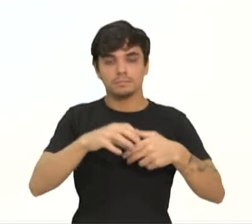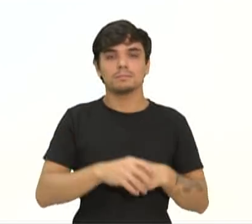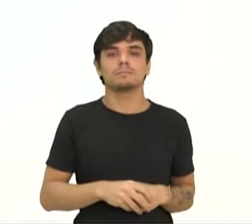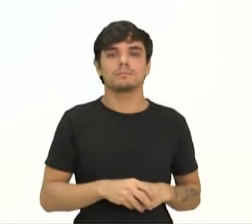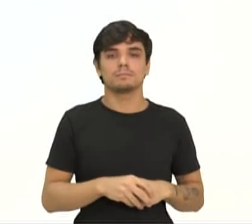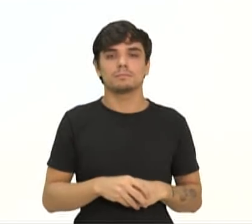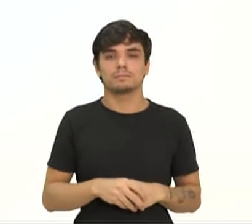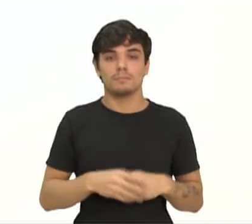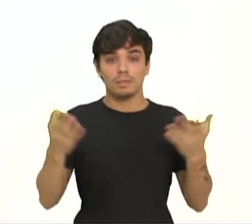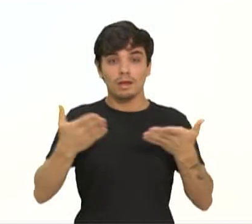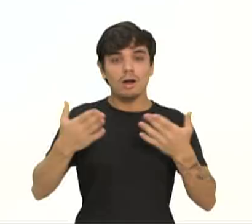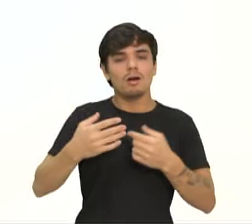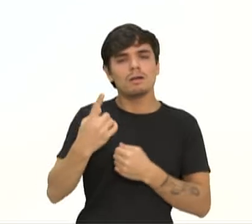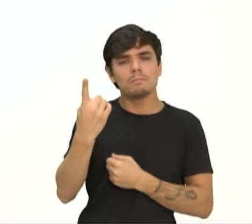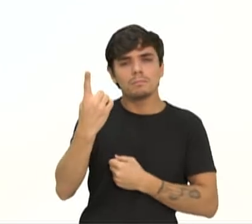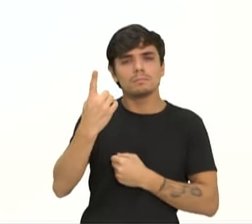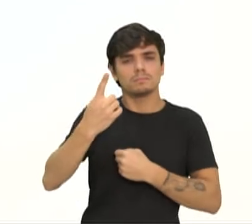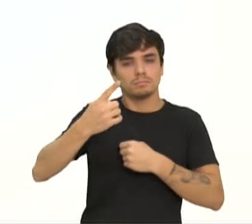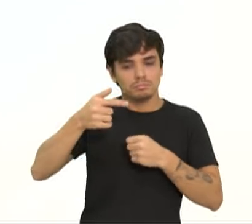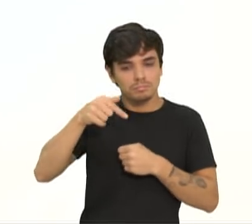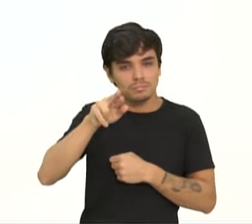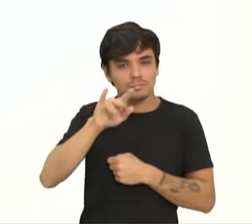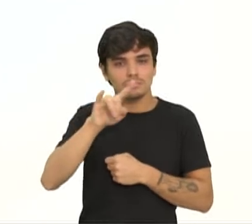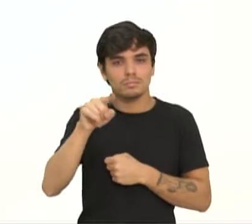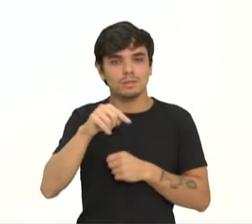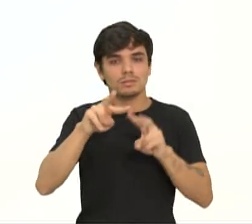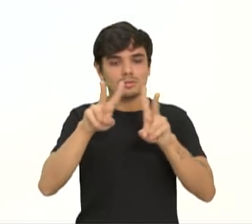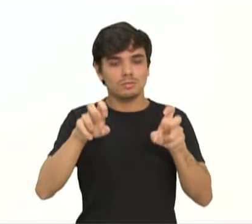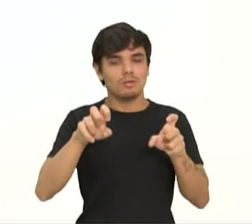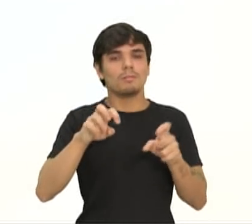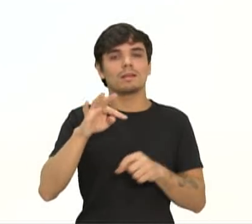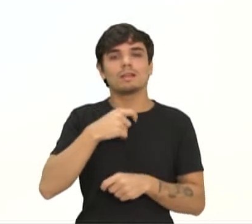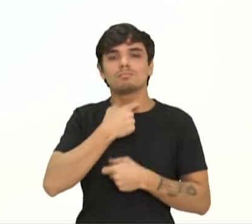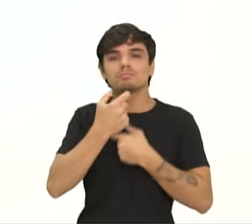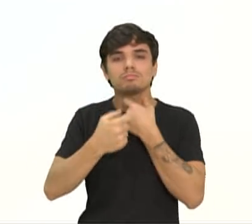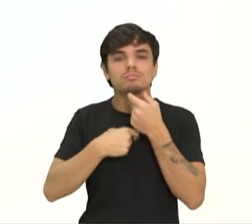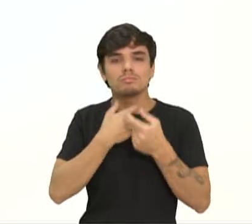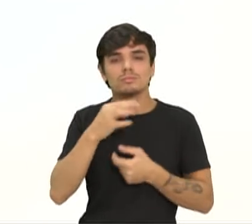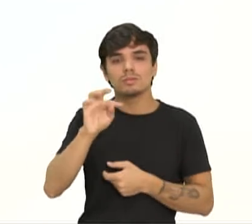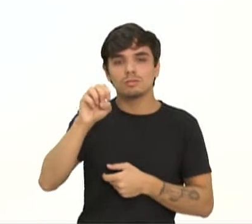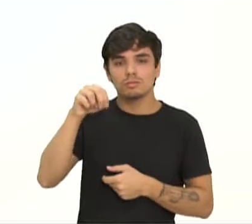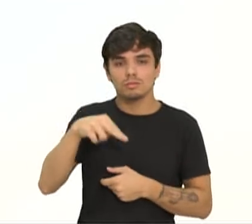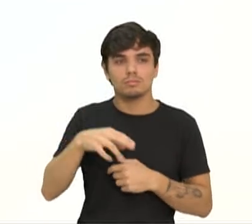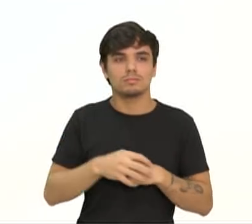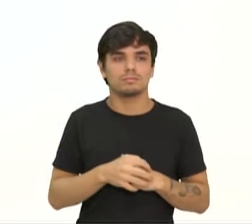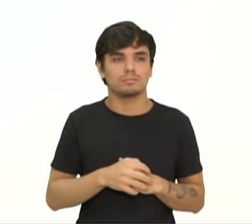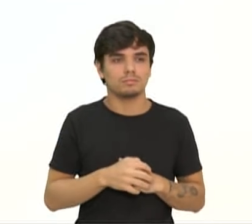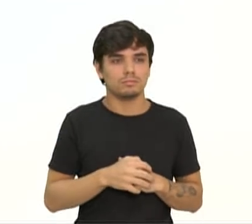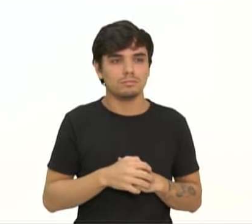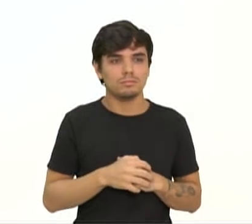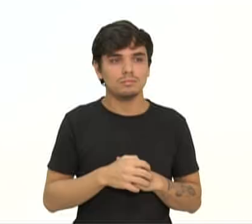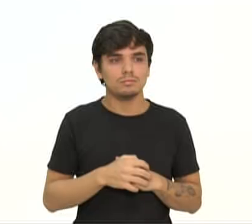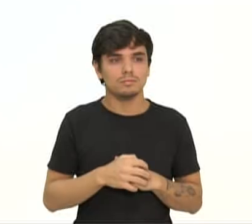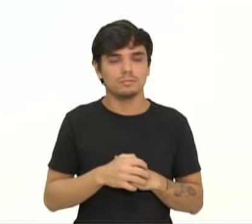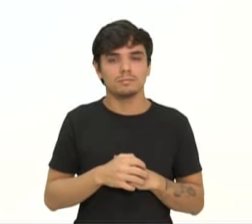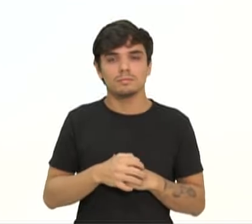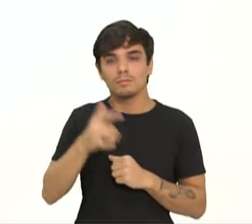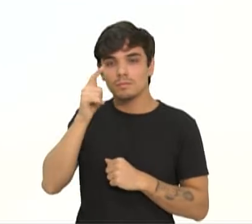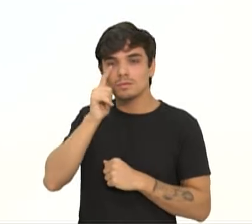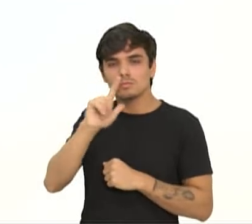Temos mais um quiz ainda sobre essa questão da tonicidade. Mais um trecho.